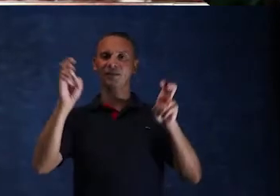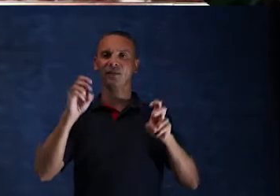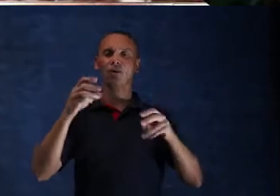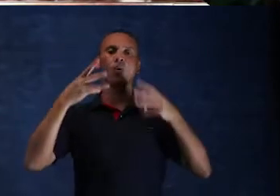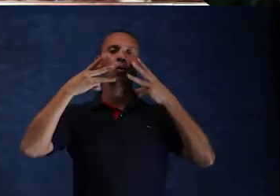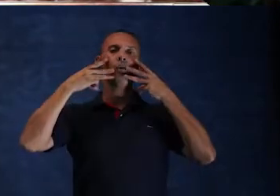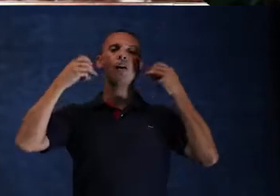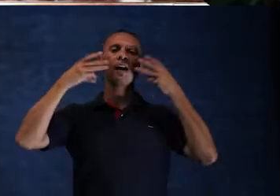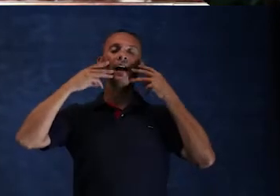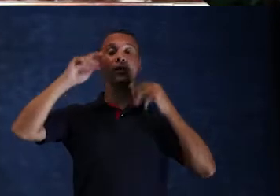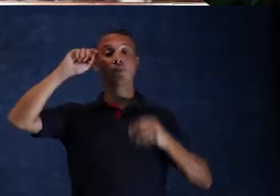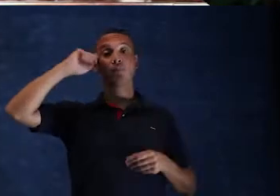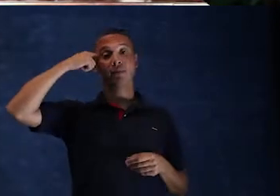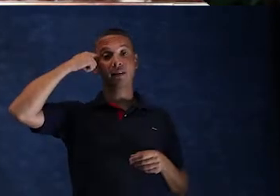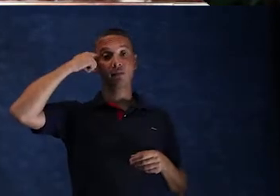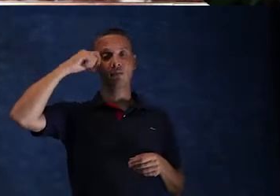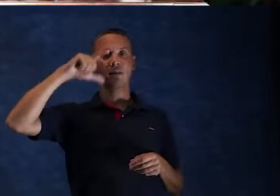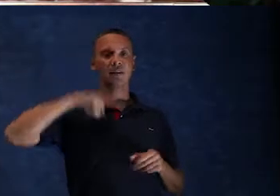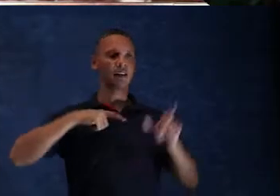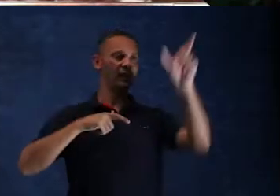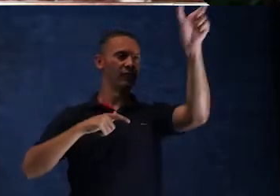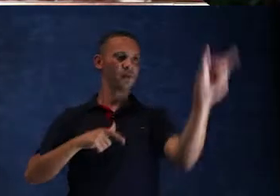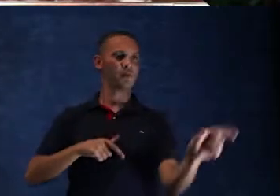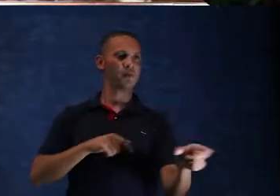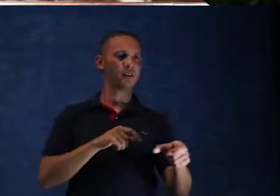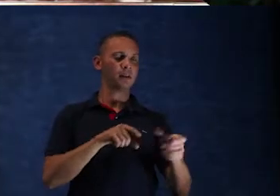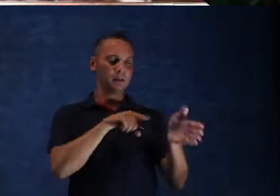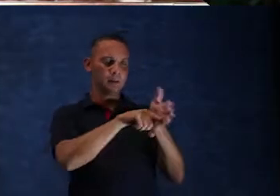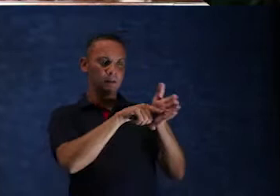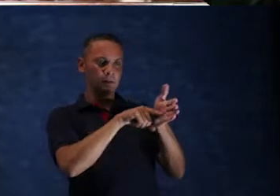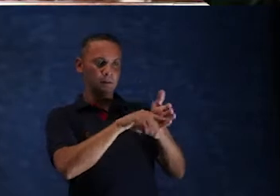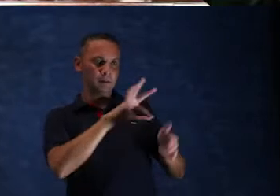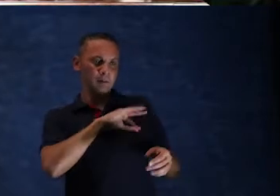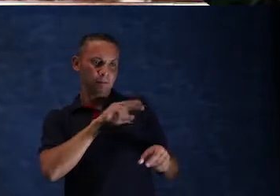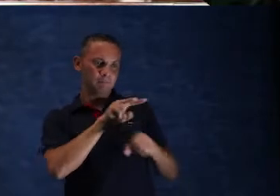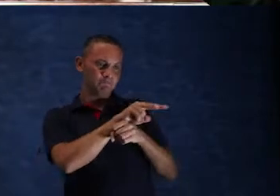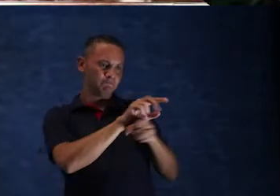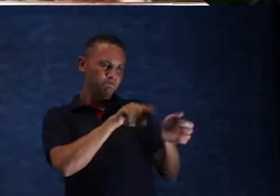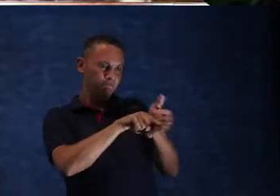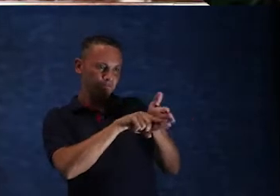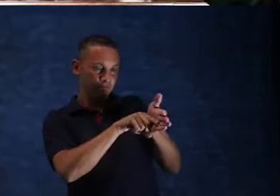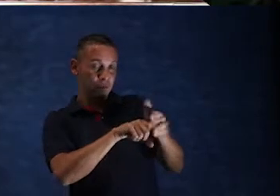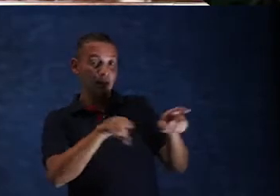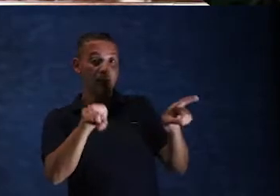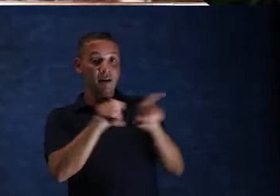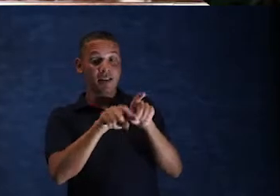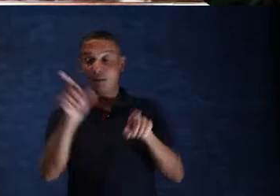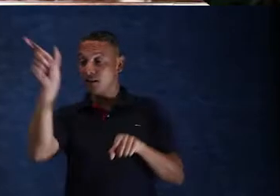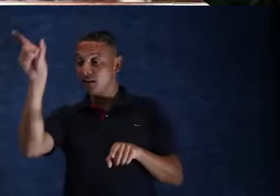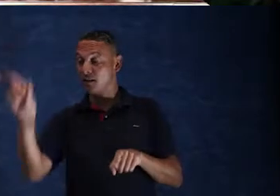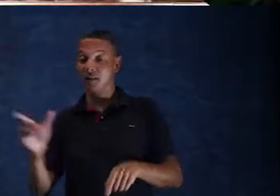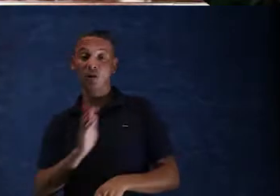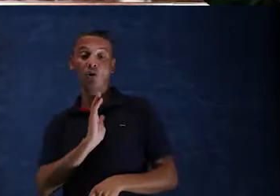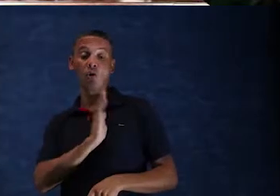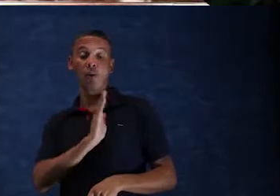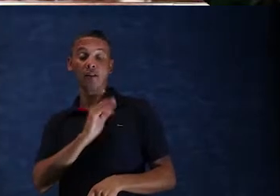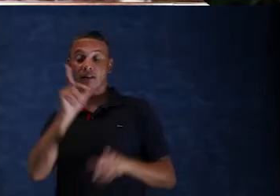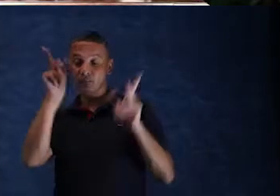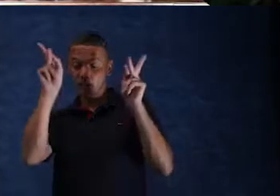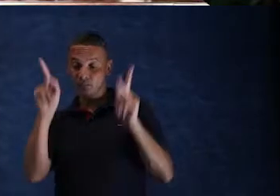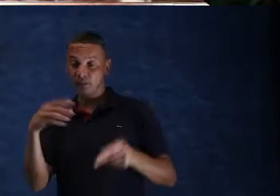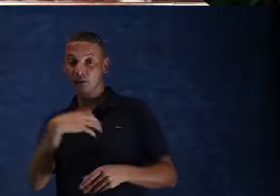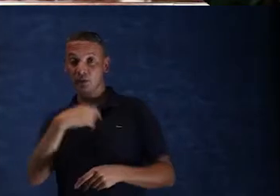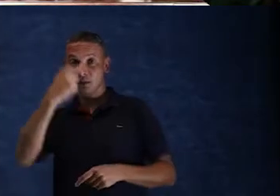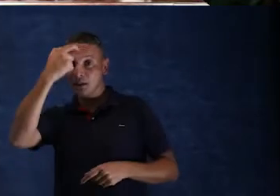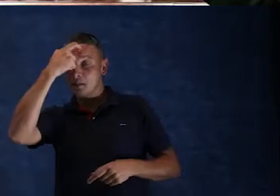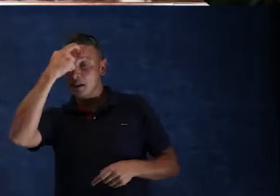Né? Então, nós temos a figura do detetive, mas nós também temos essa figura do coração do sujeito e da mente que